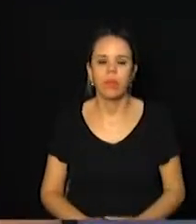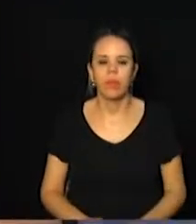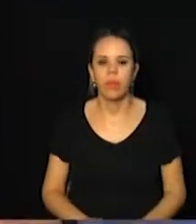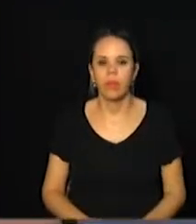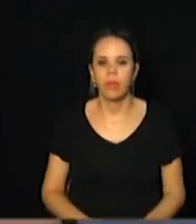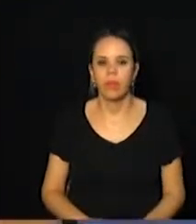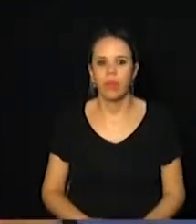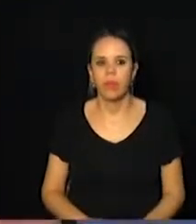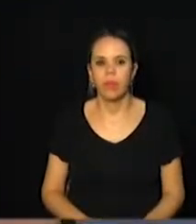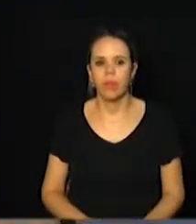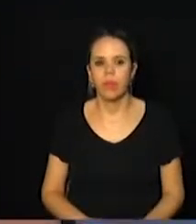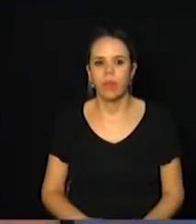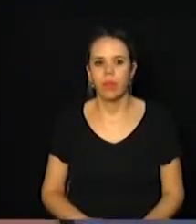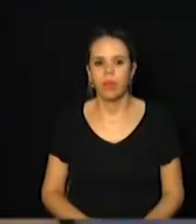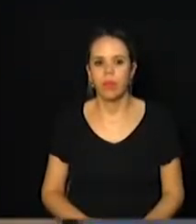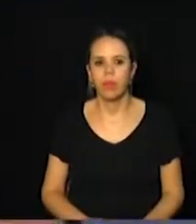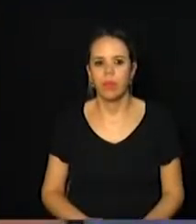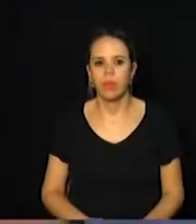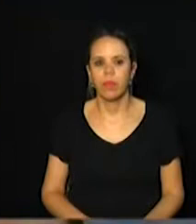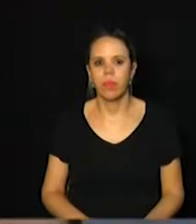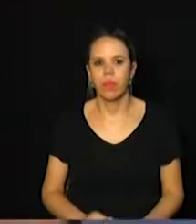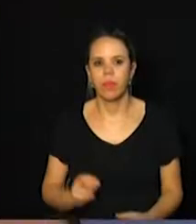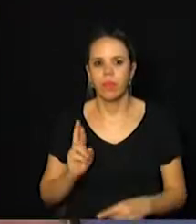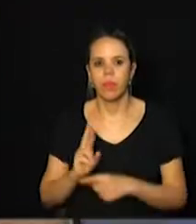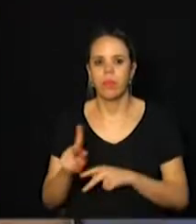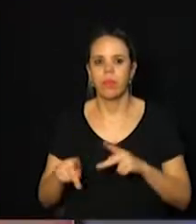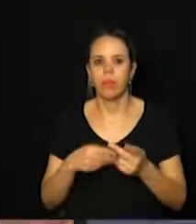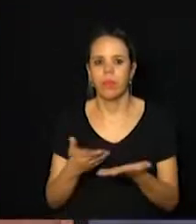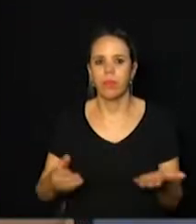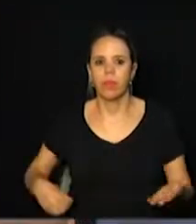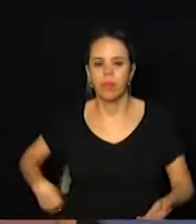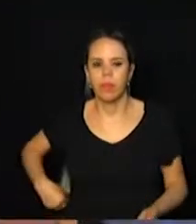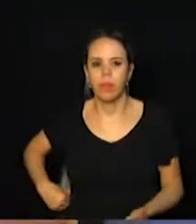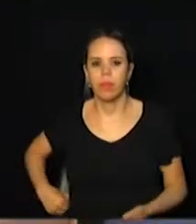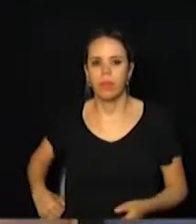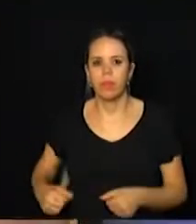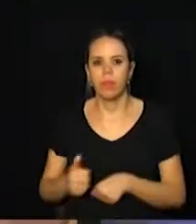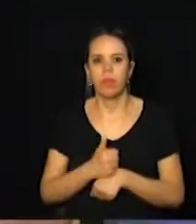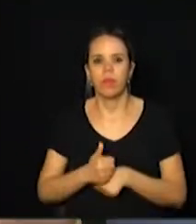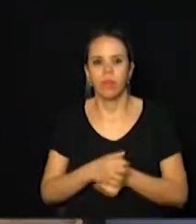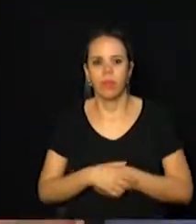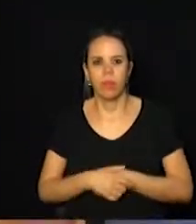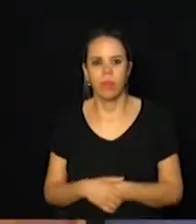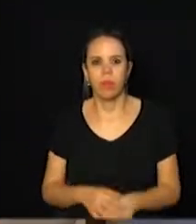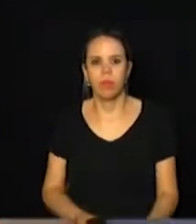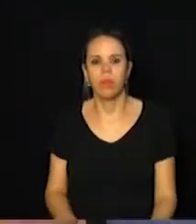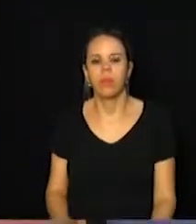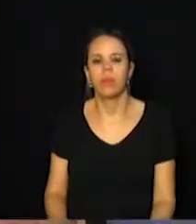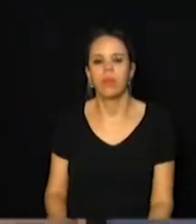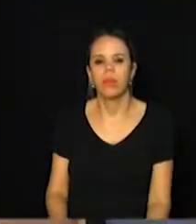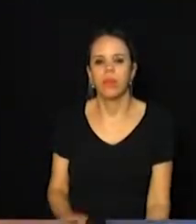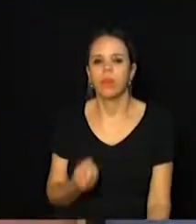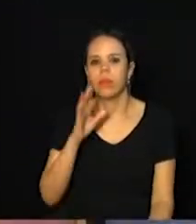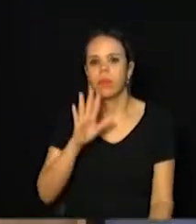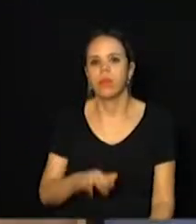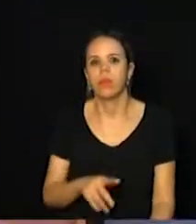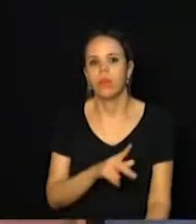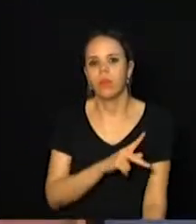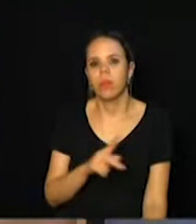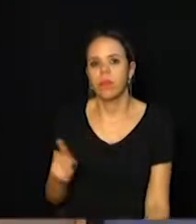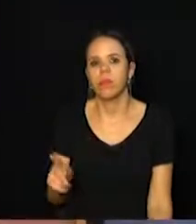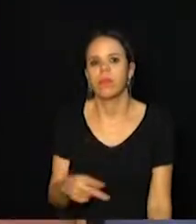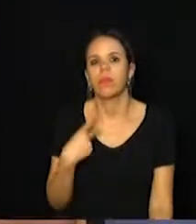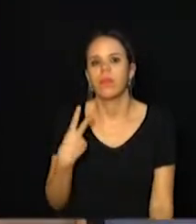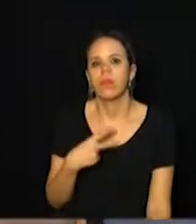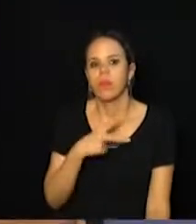companheiros companheiras representante aqui da nossa categoria Oi boa tarde Presidente